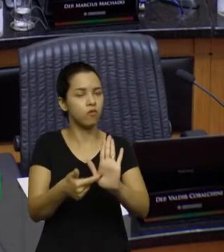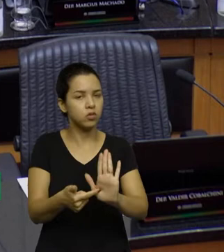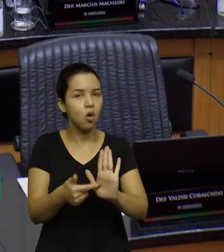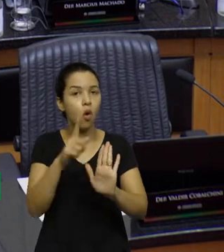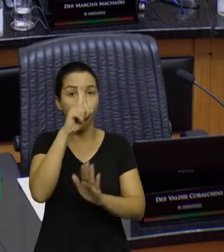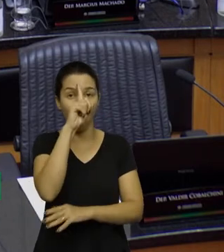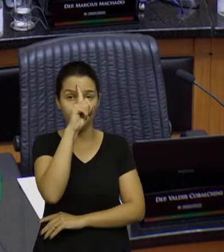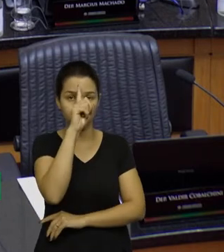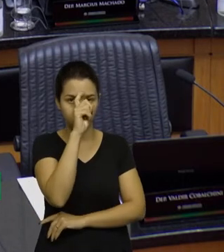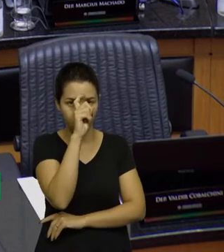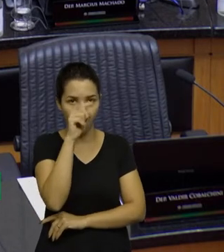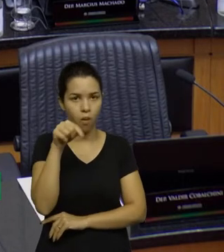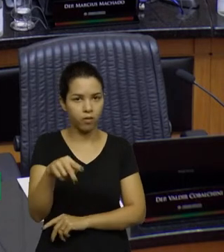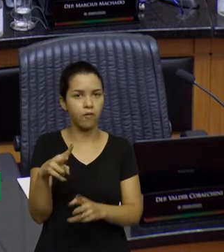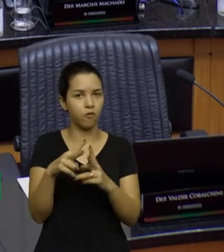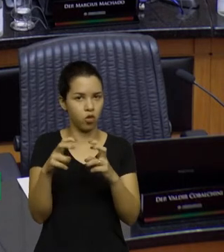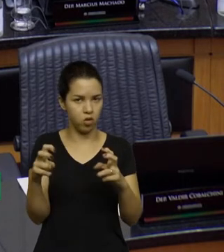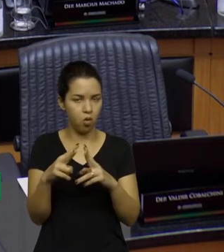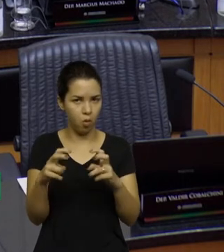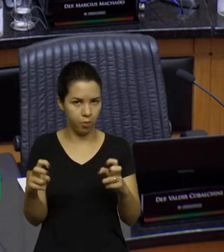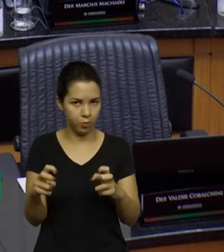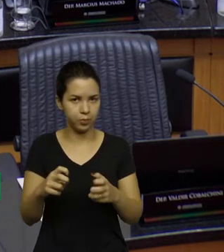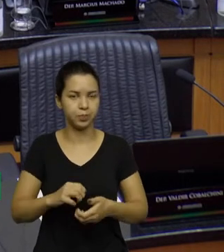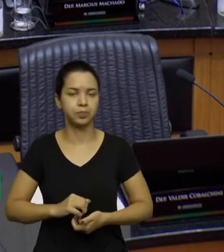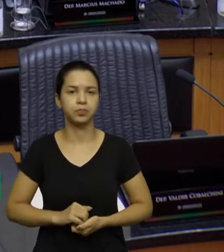da Grande Florianópolis. Por favor.